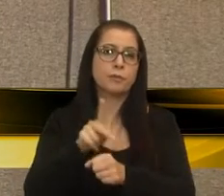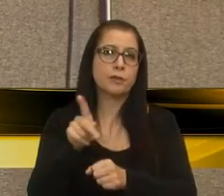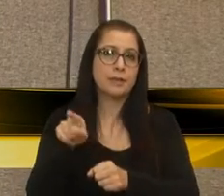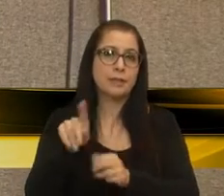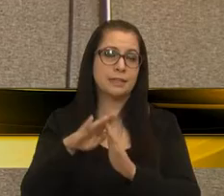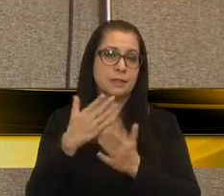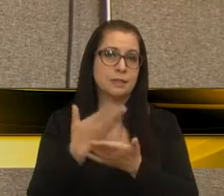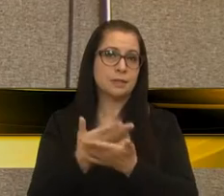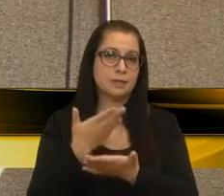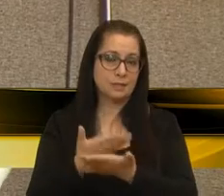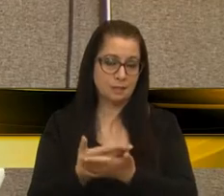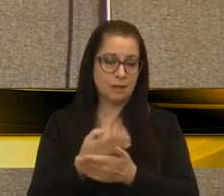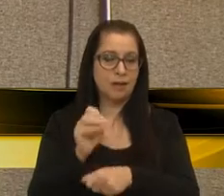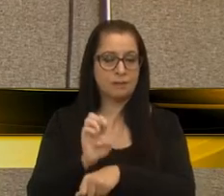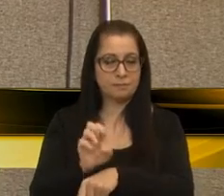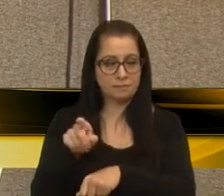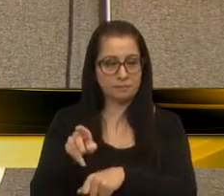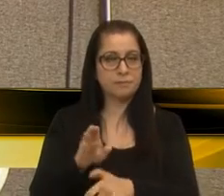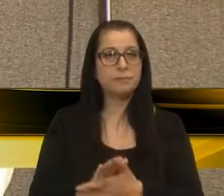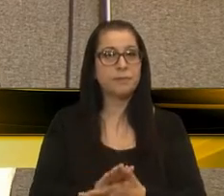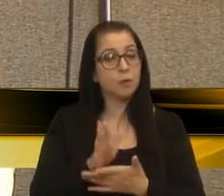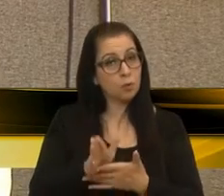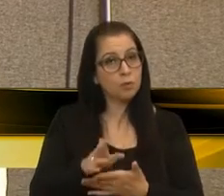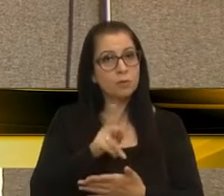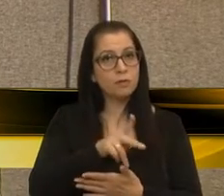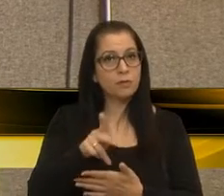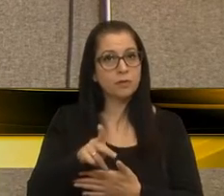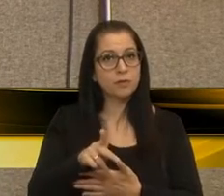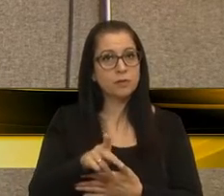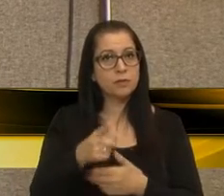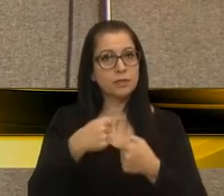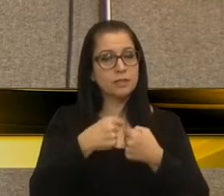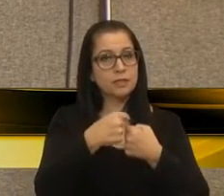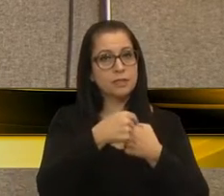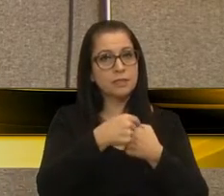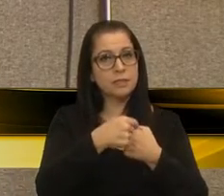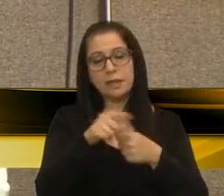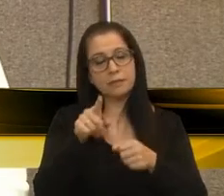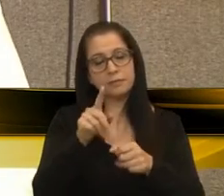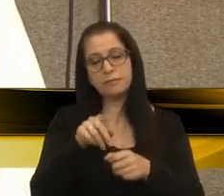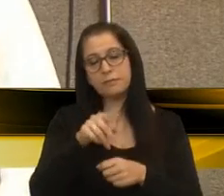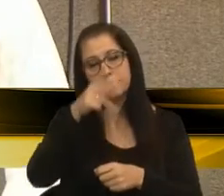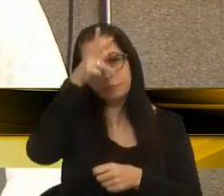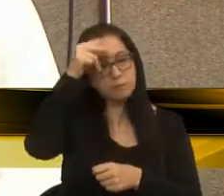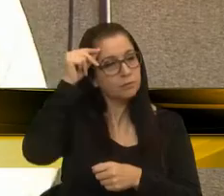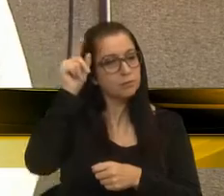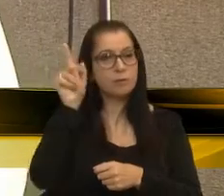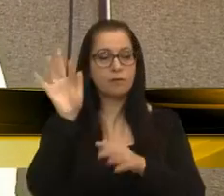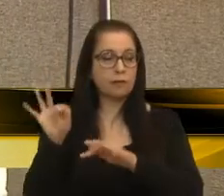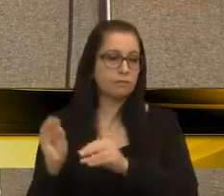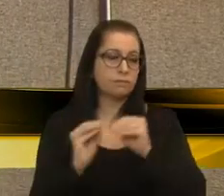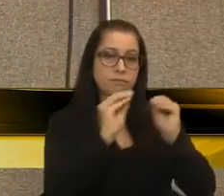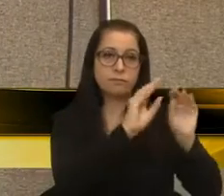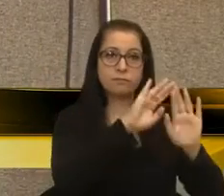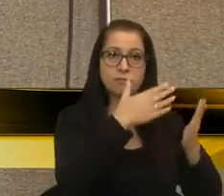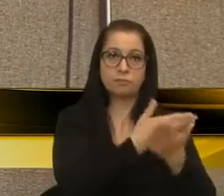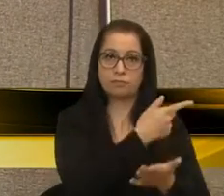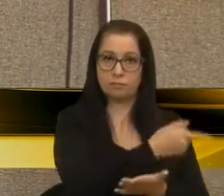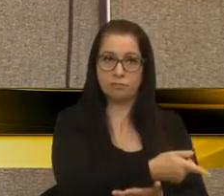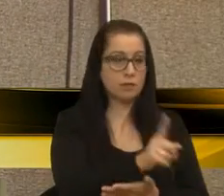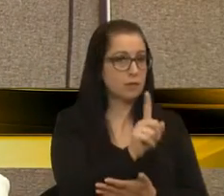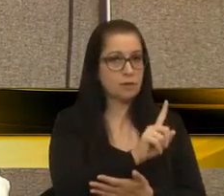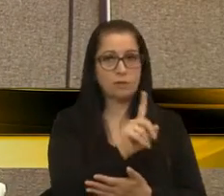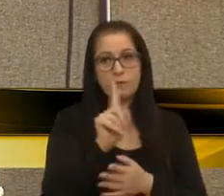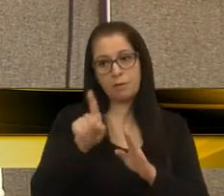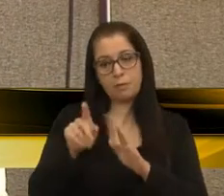Jones, na escola estadual. Hoje a Emília é professora do município, não está mais no Melvin. Quero dizer que